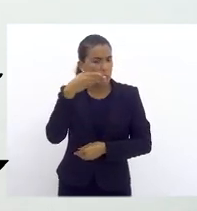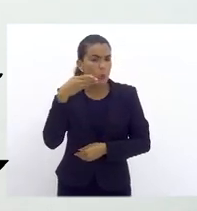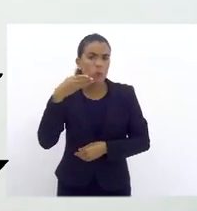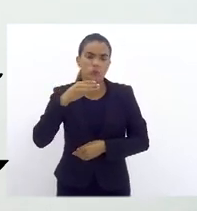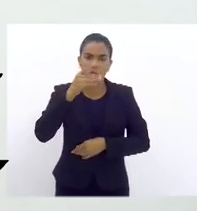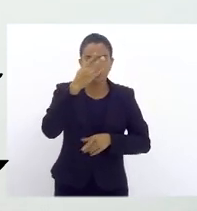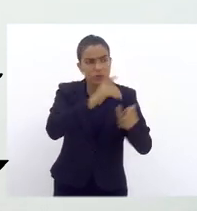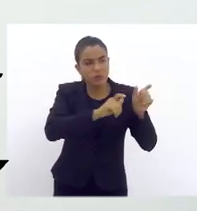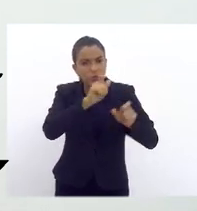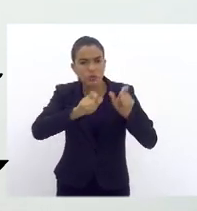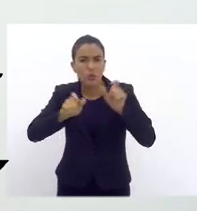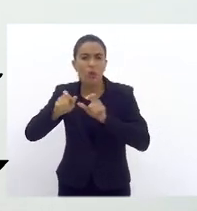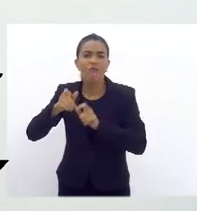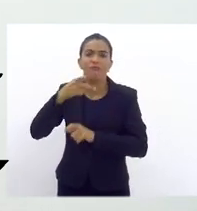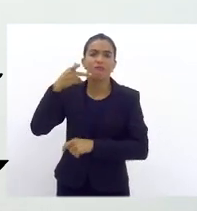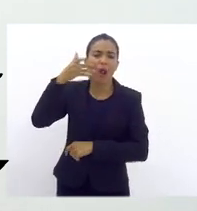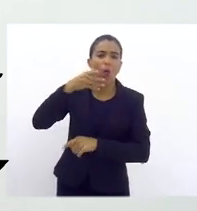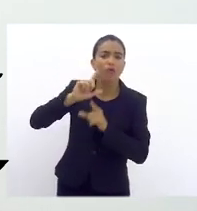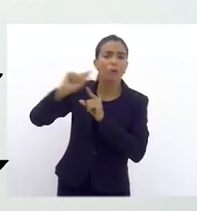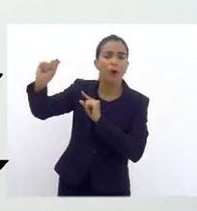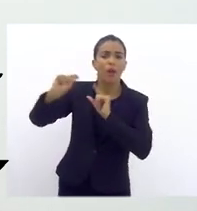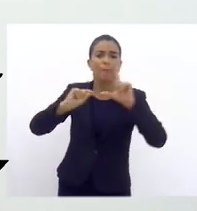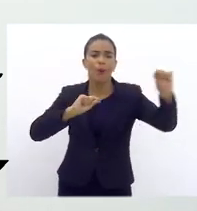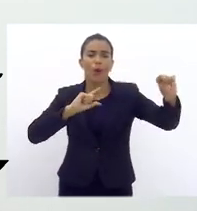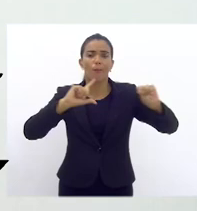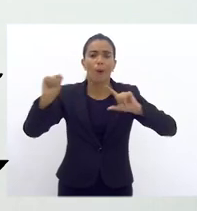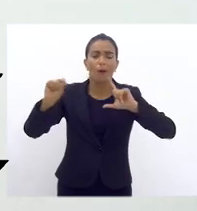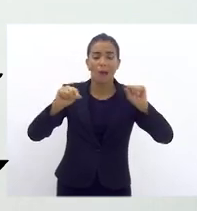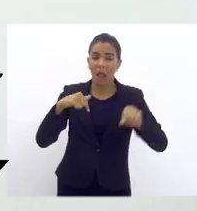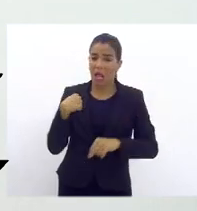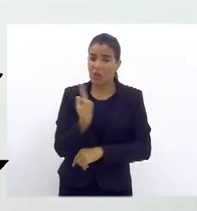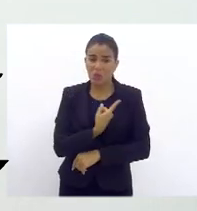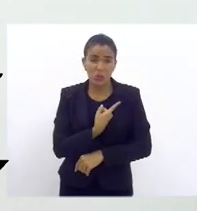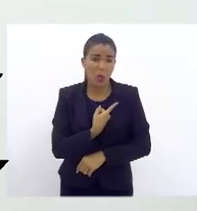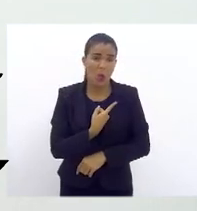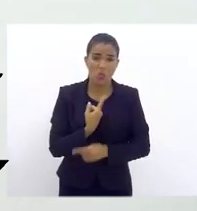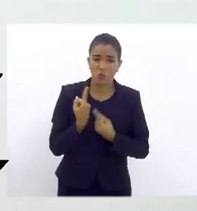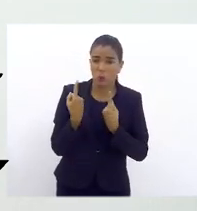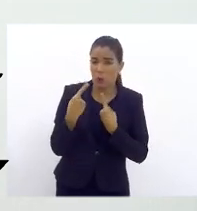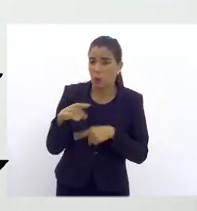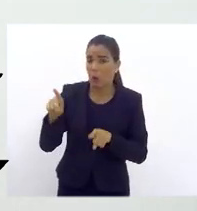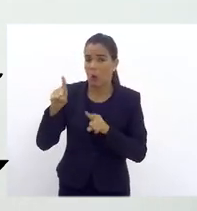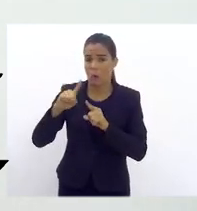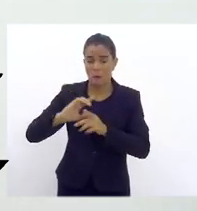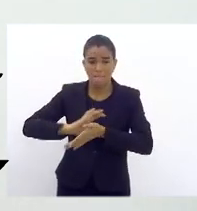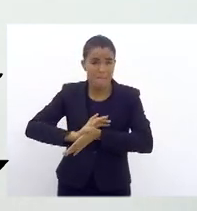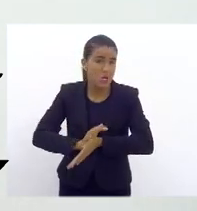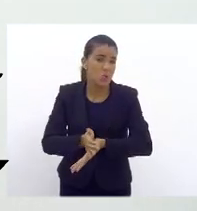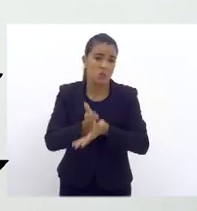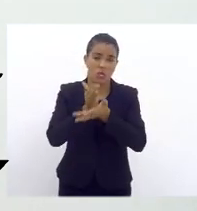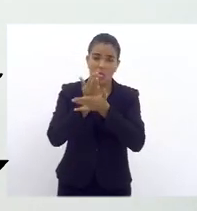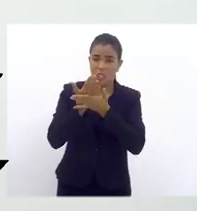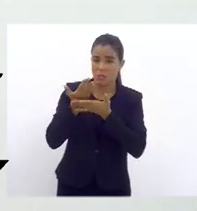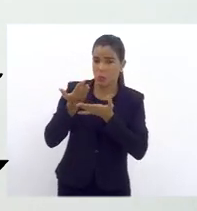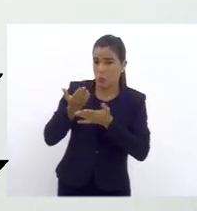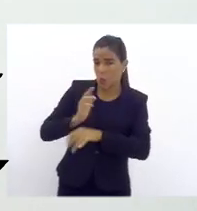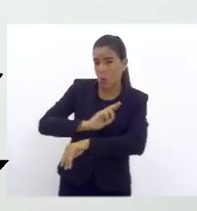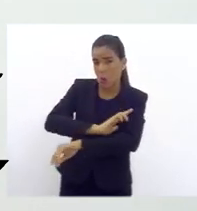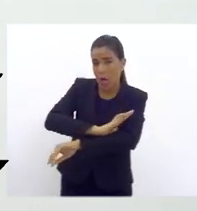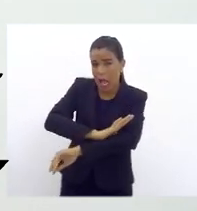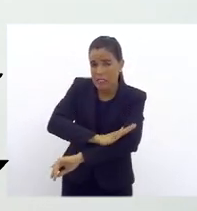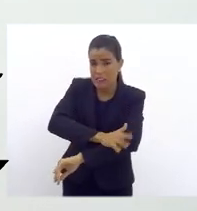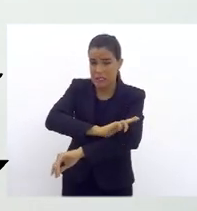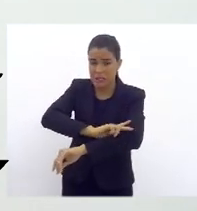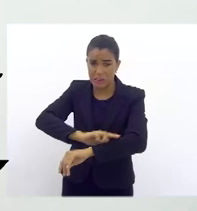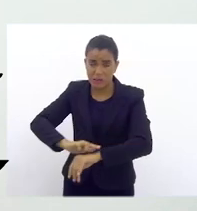de pessoas que falaram que foram embora dizendo que Ah nós somos contra o preconceito a intolerância o